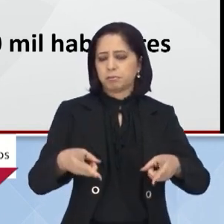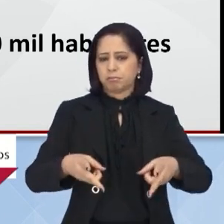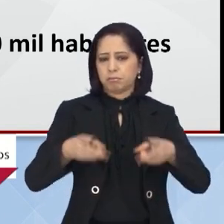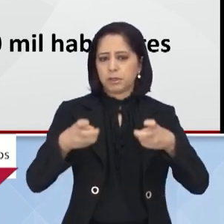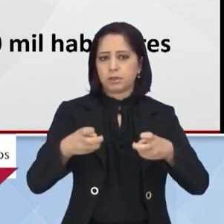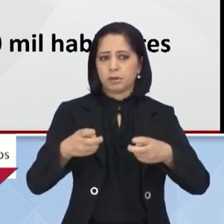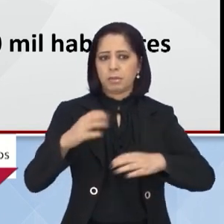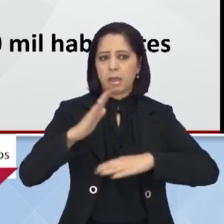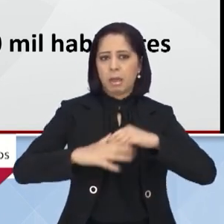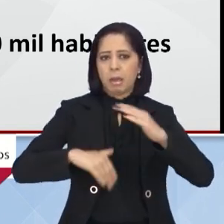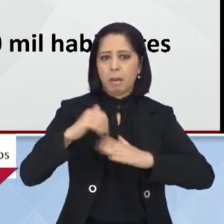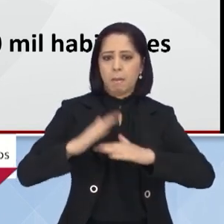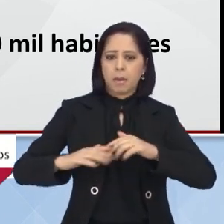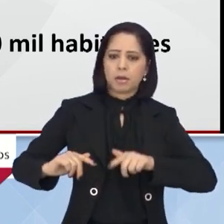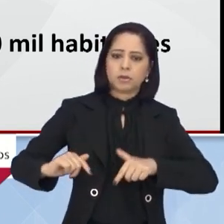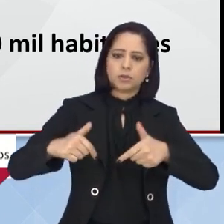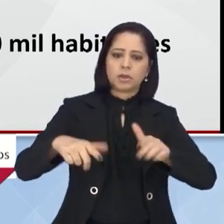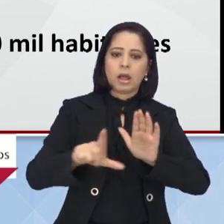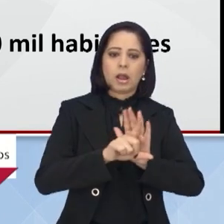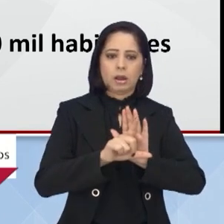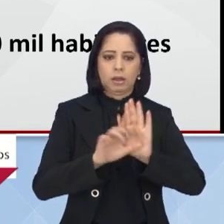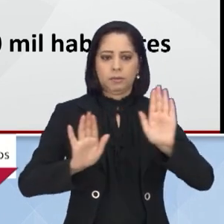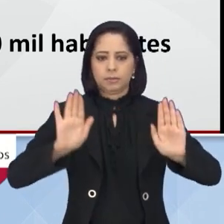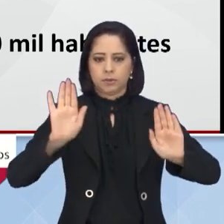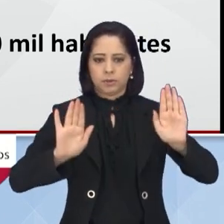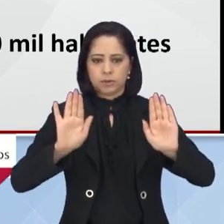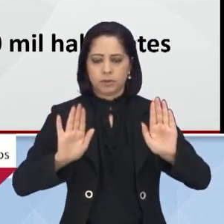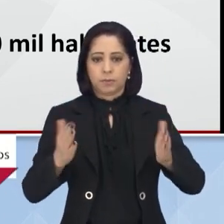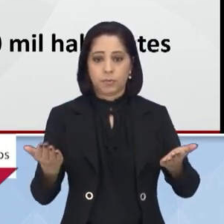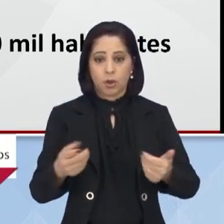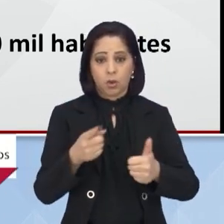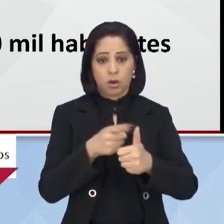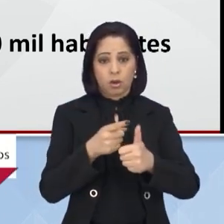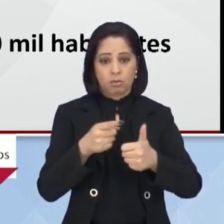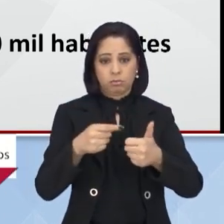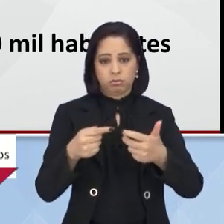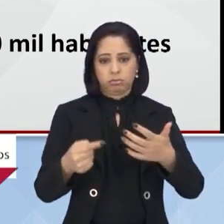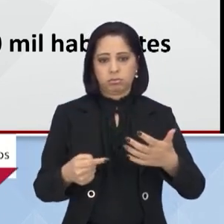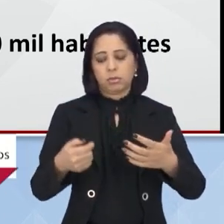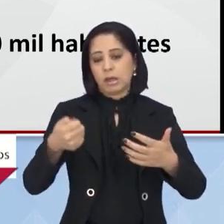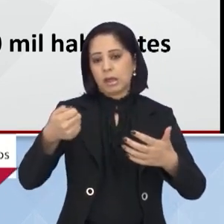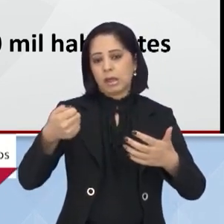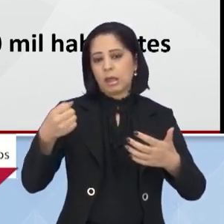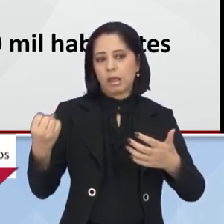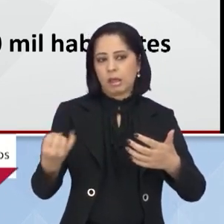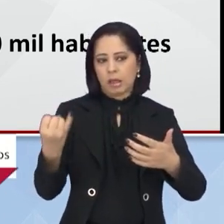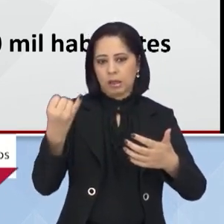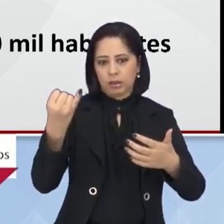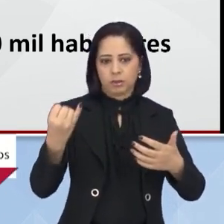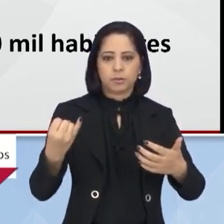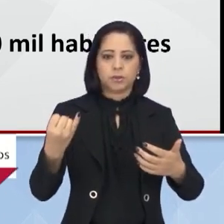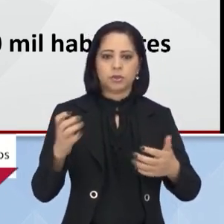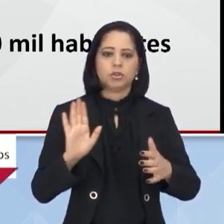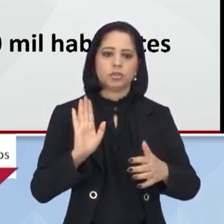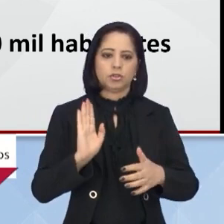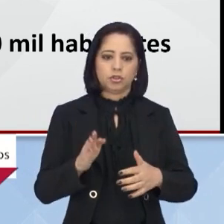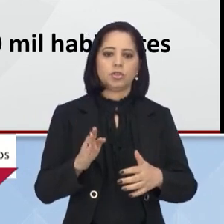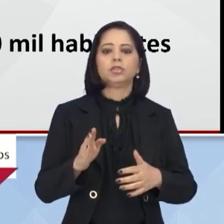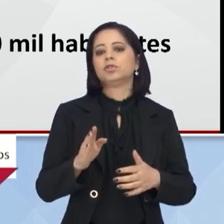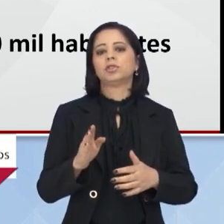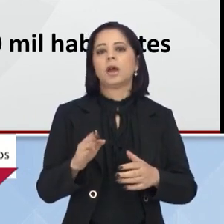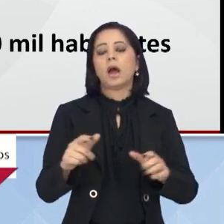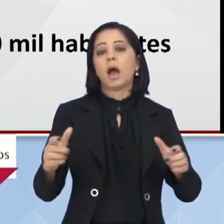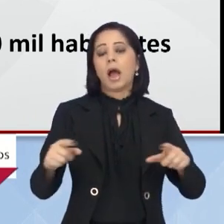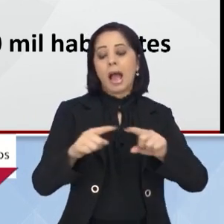né a nova lei de licitações né então primeiro eu vou falar desses comunicados importantes que foram eh publicados pelo nosso gabinete da